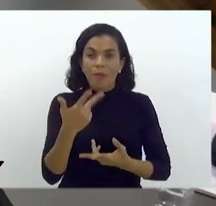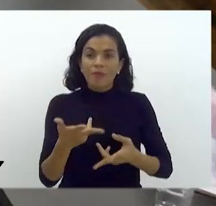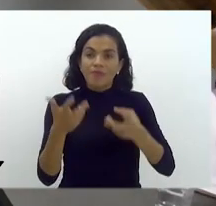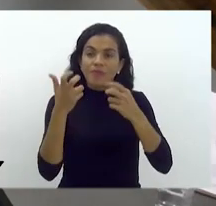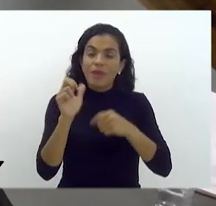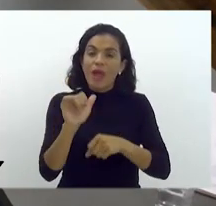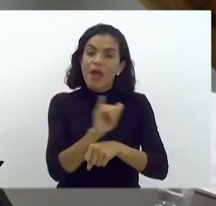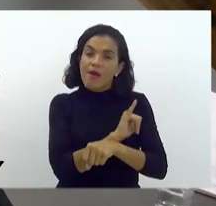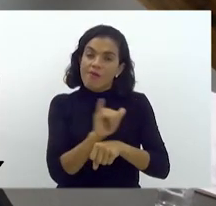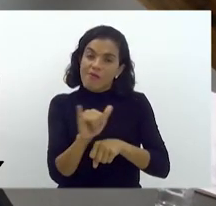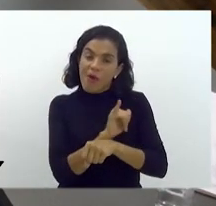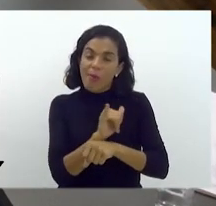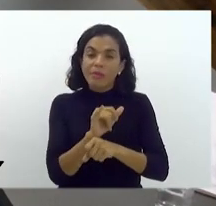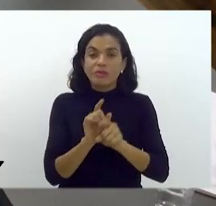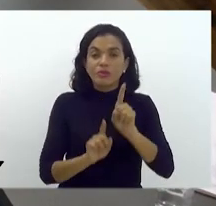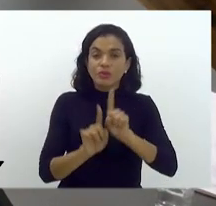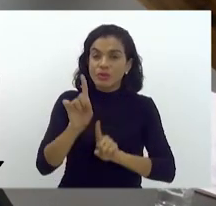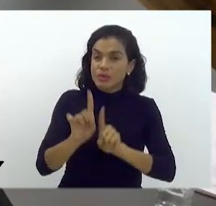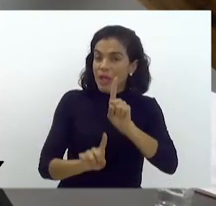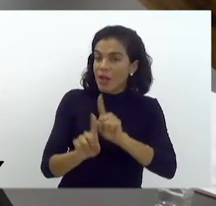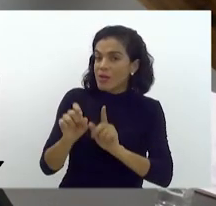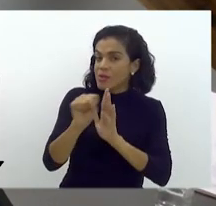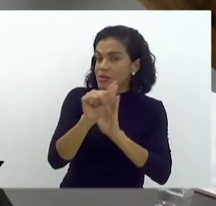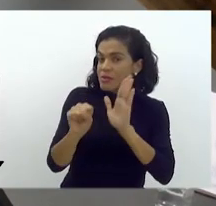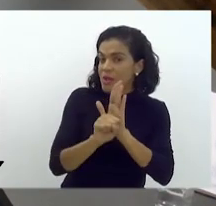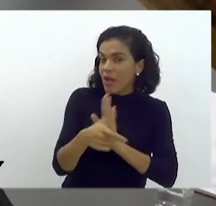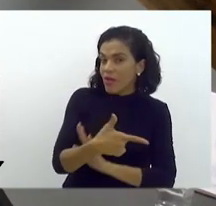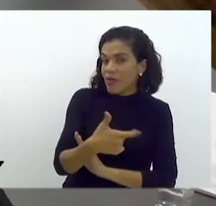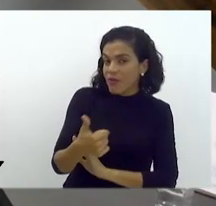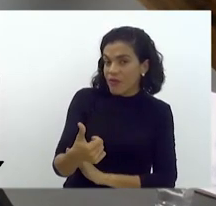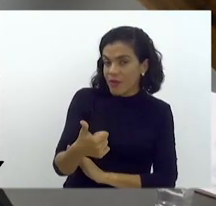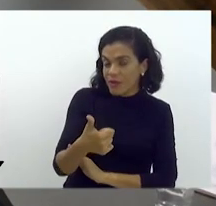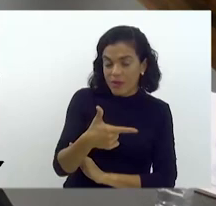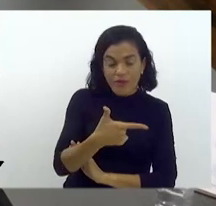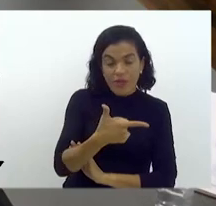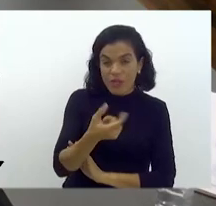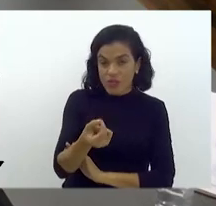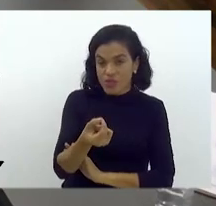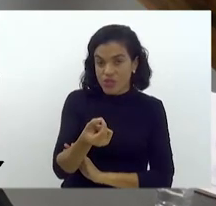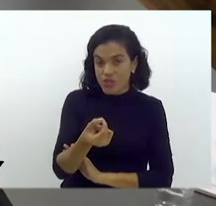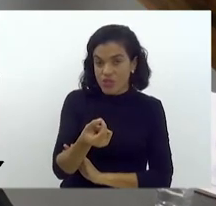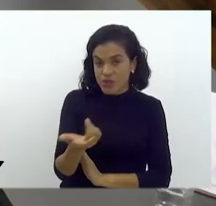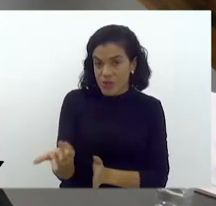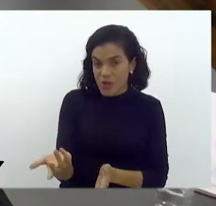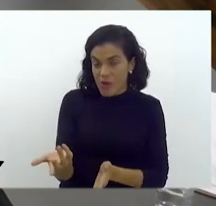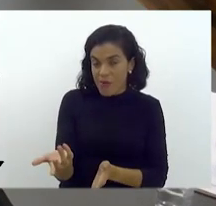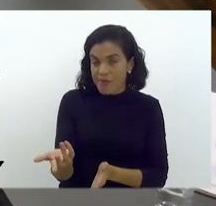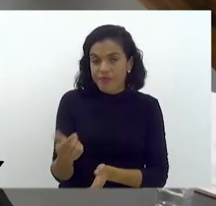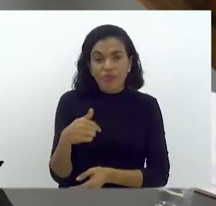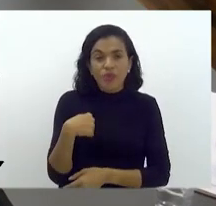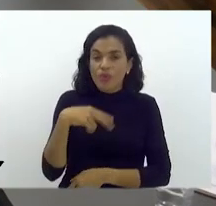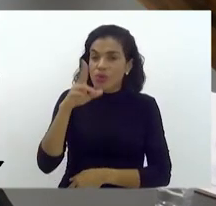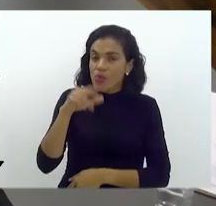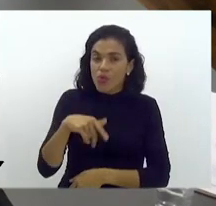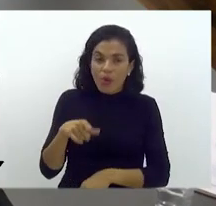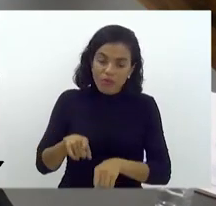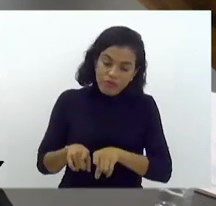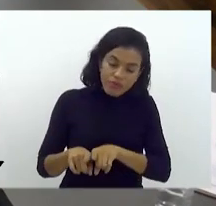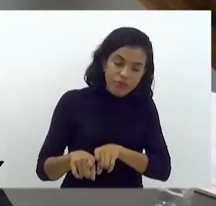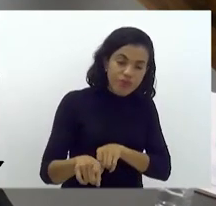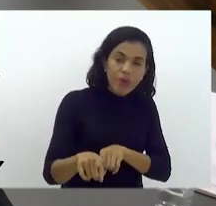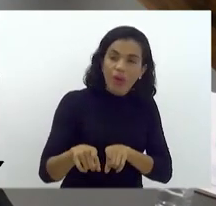licitação do século 20 não dá não vamos chegar lá Nunca